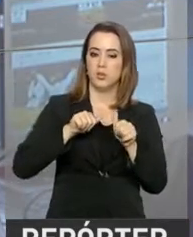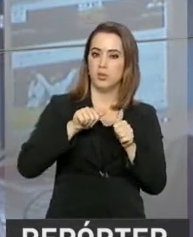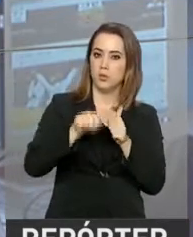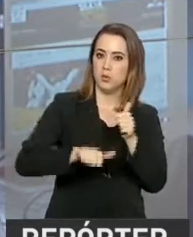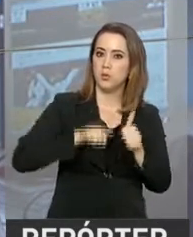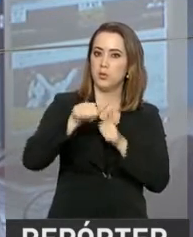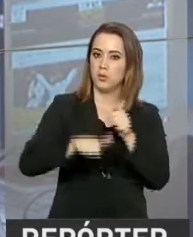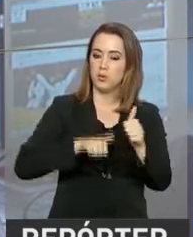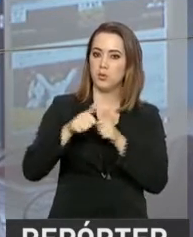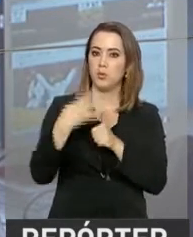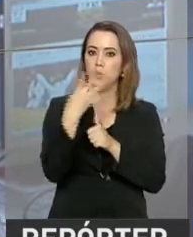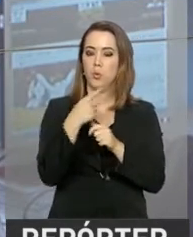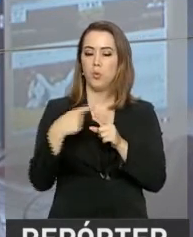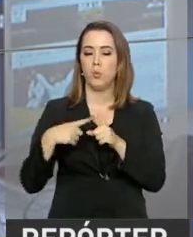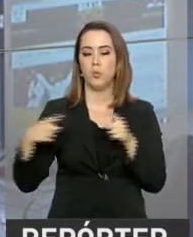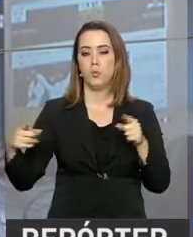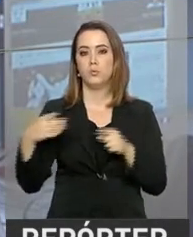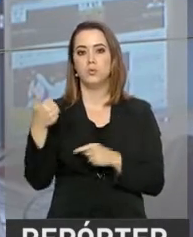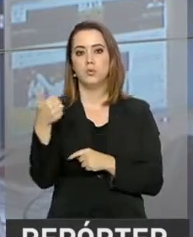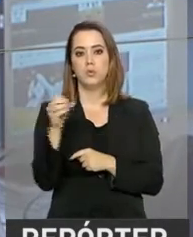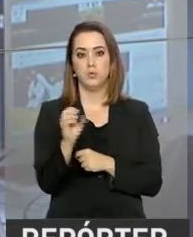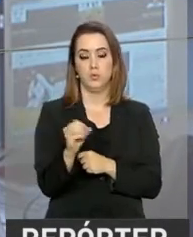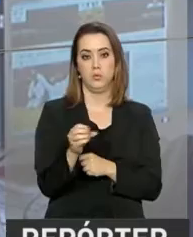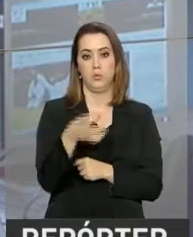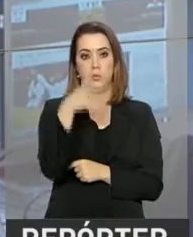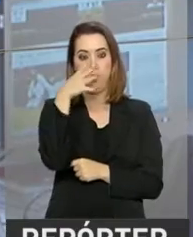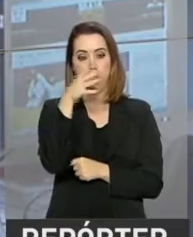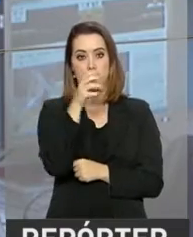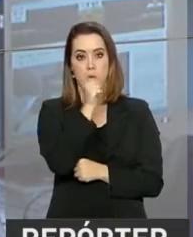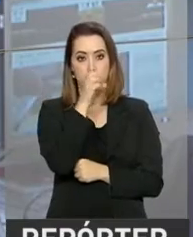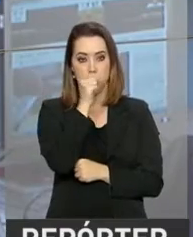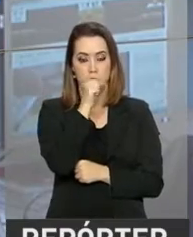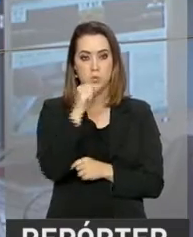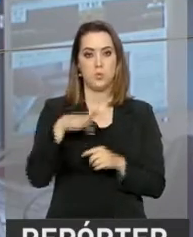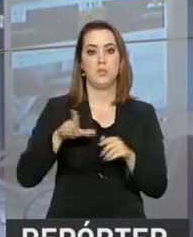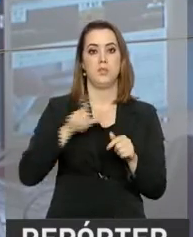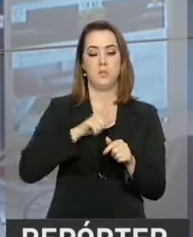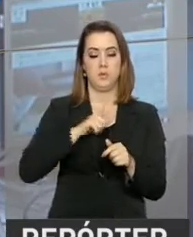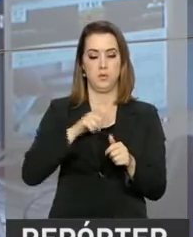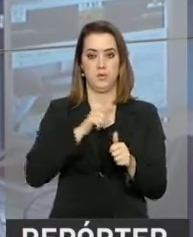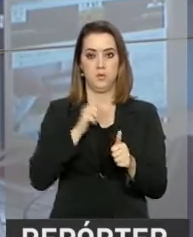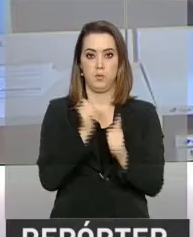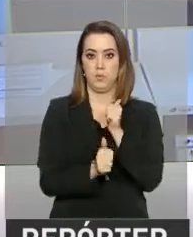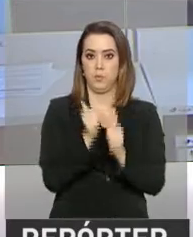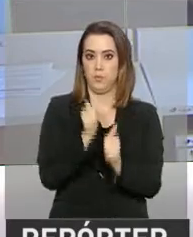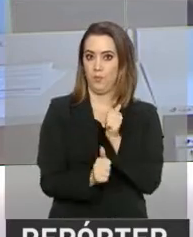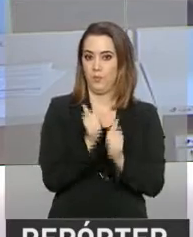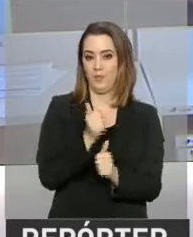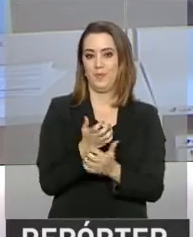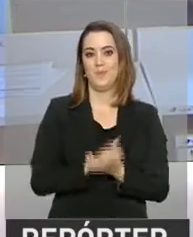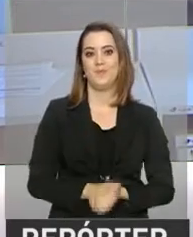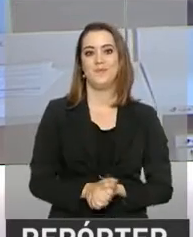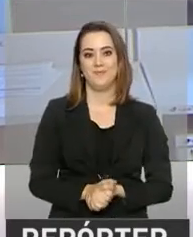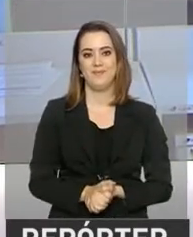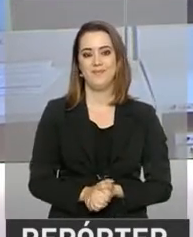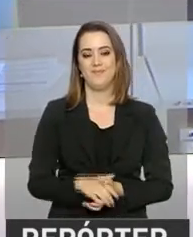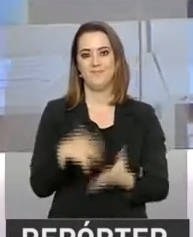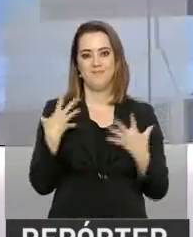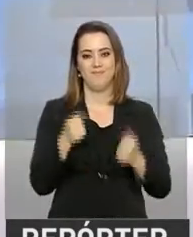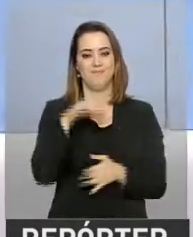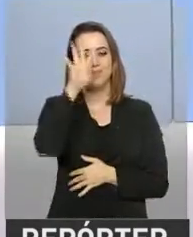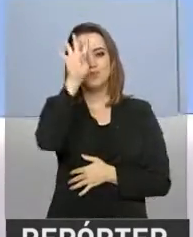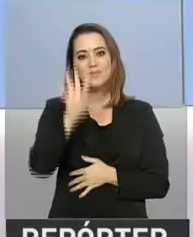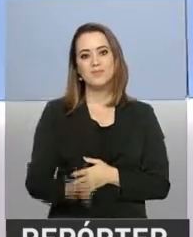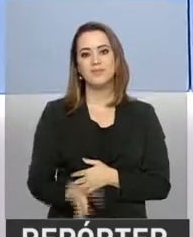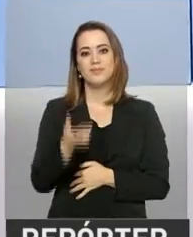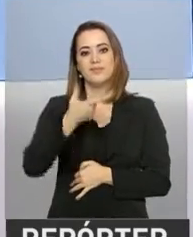sábado, amanhã, o Brasil vai buscar a medalha inédita no futebol contra os alemães. E vamos agora ao quadro de medalhas